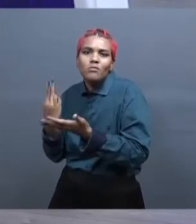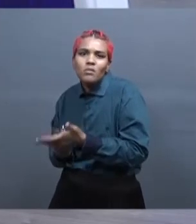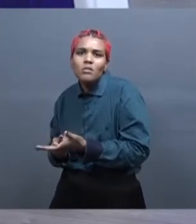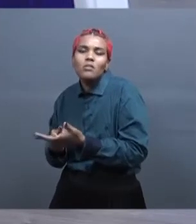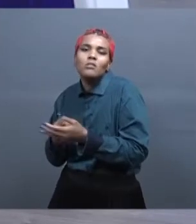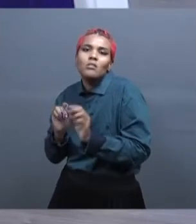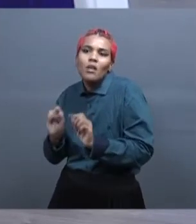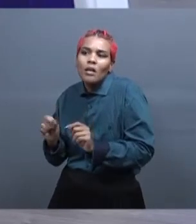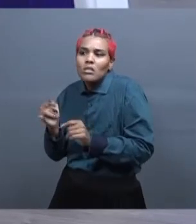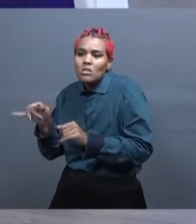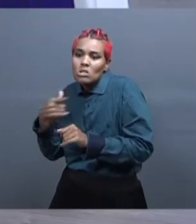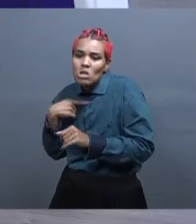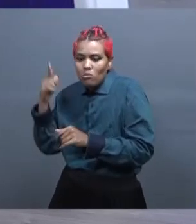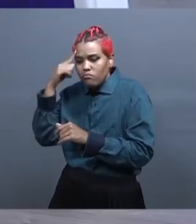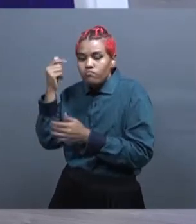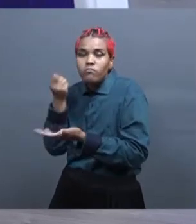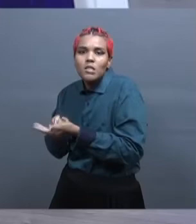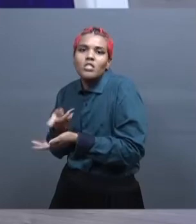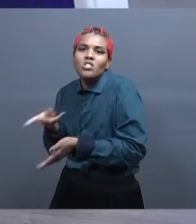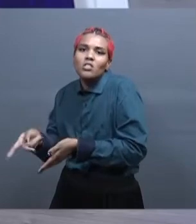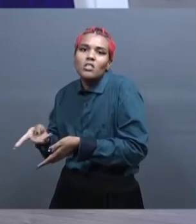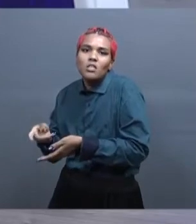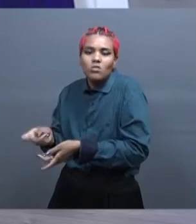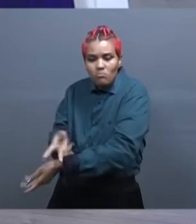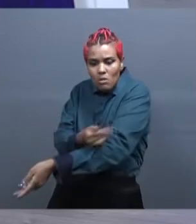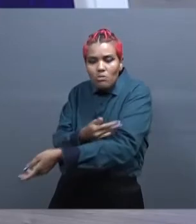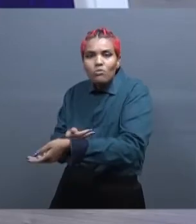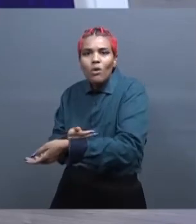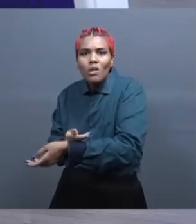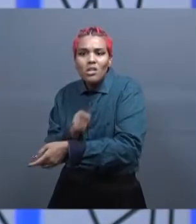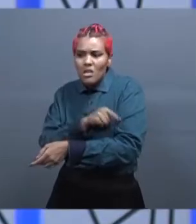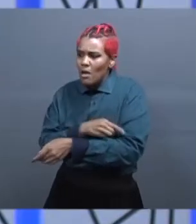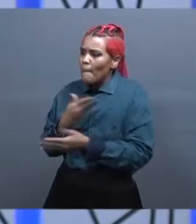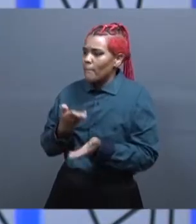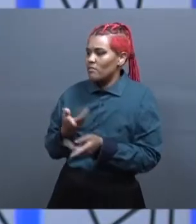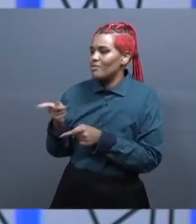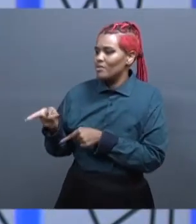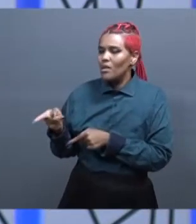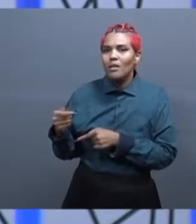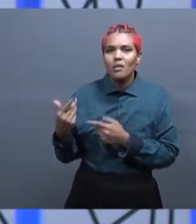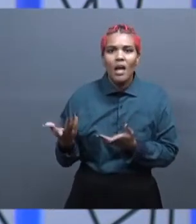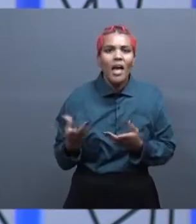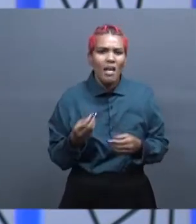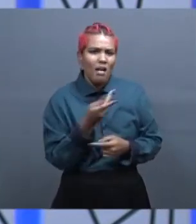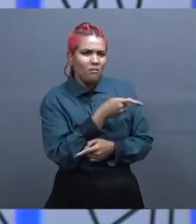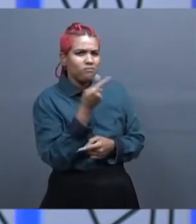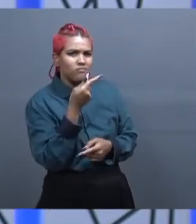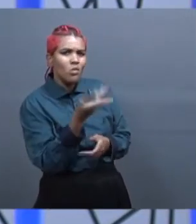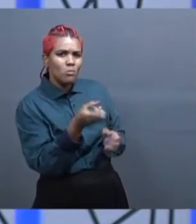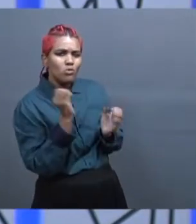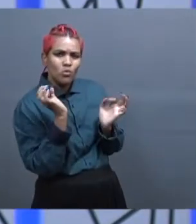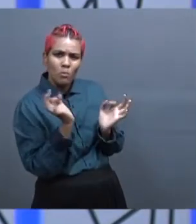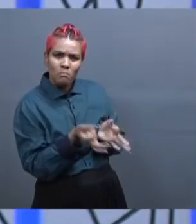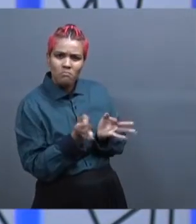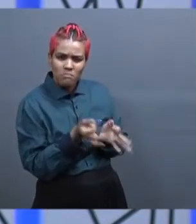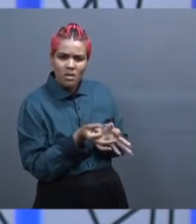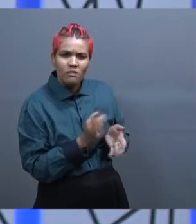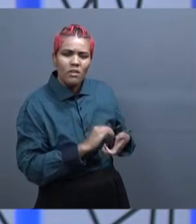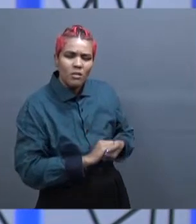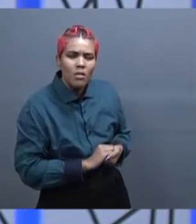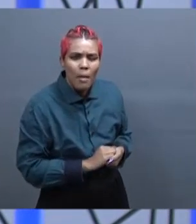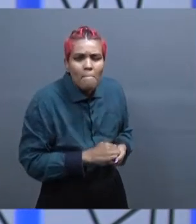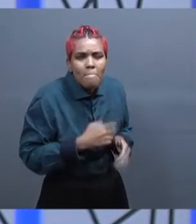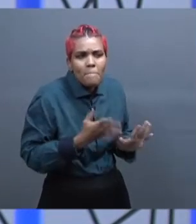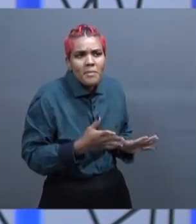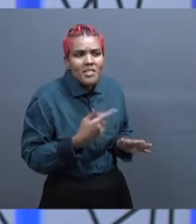decido fazer uma tatuagem e pra você eu acho que ela colocou muito bem a cibele fechou uma maneira